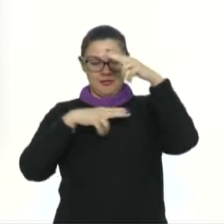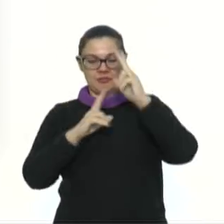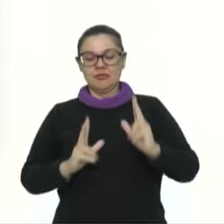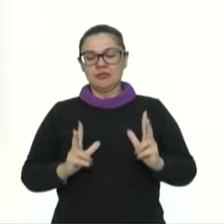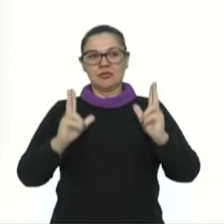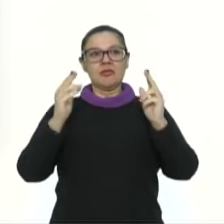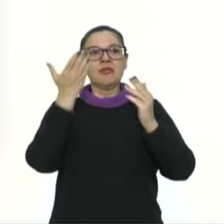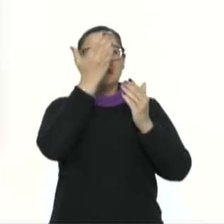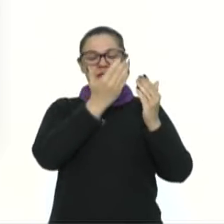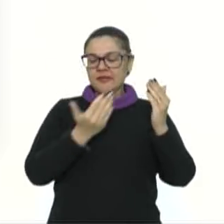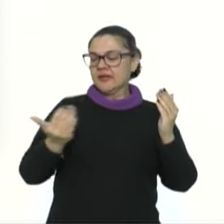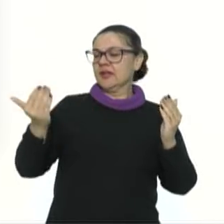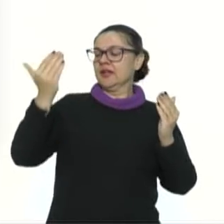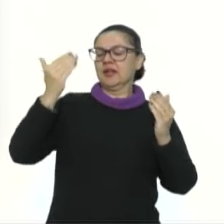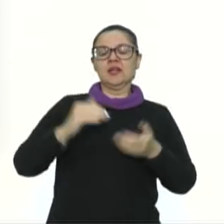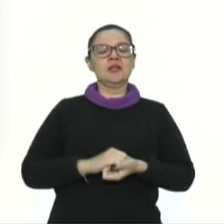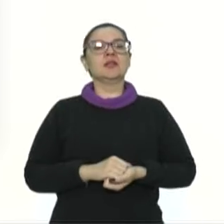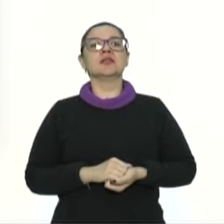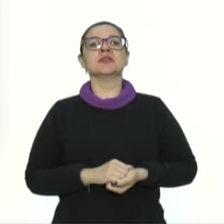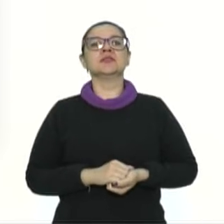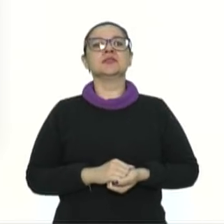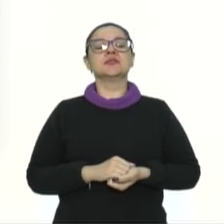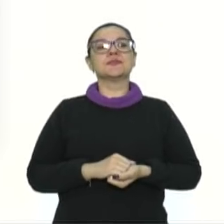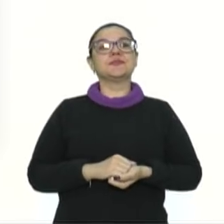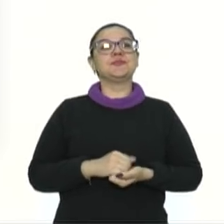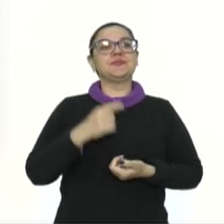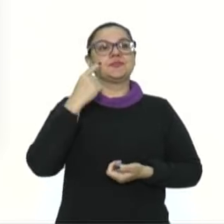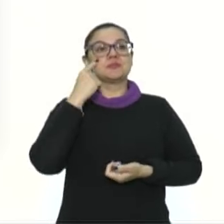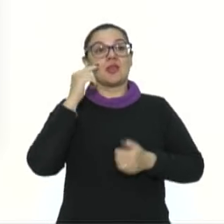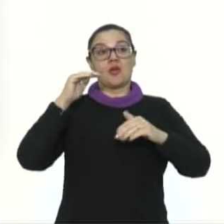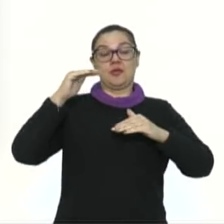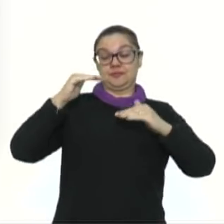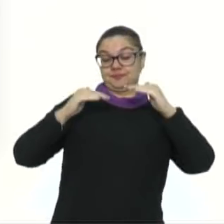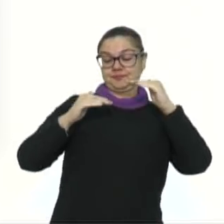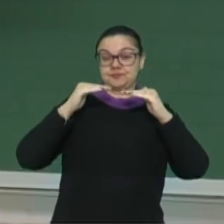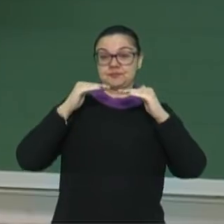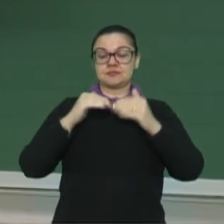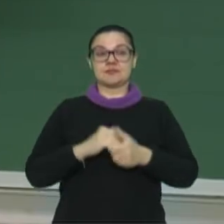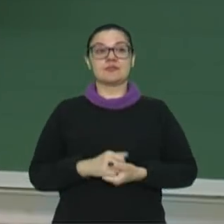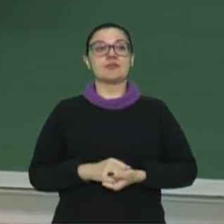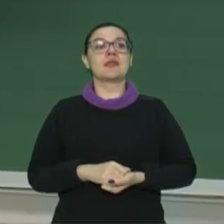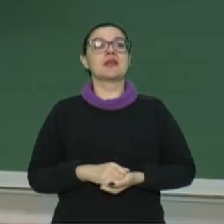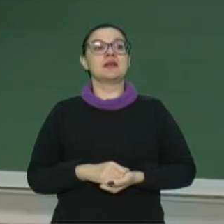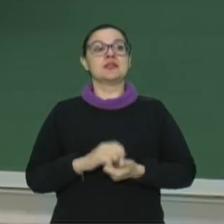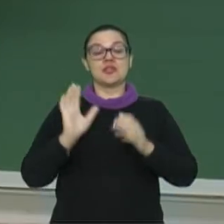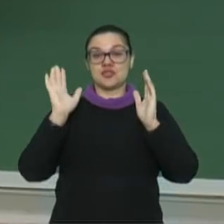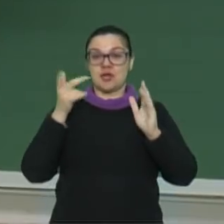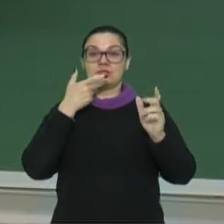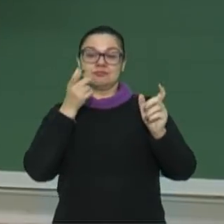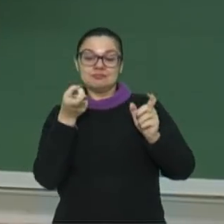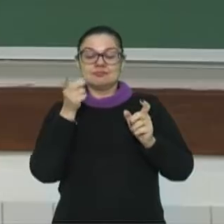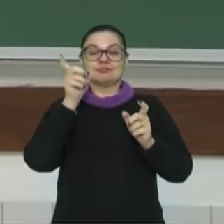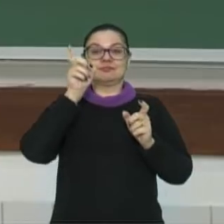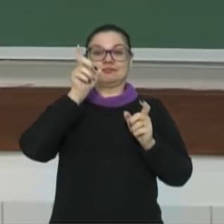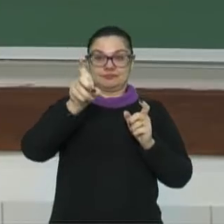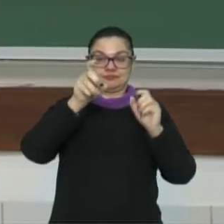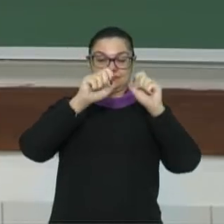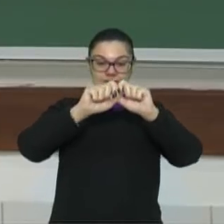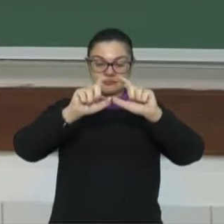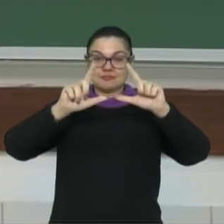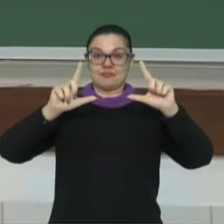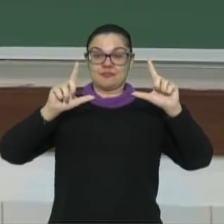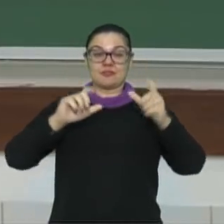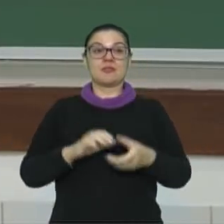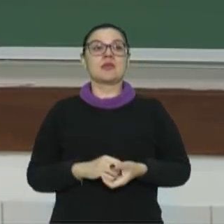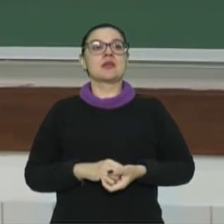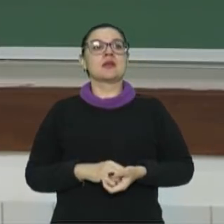você tem essa imagem, né? Ali no site. Você tem ali equilíbrio, que é então a seção que a gente acessou para poder pegar a